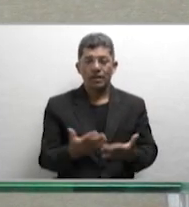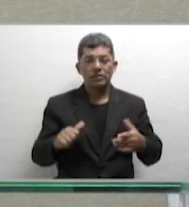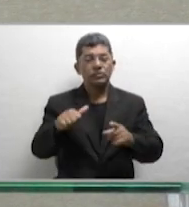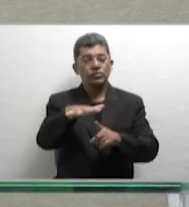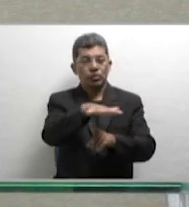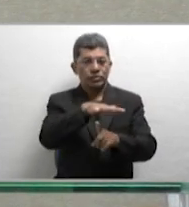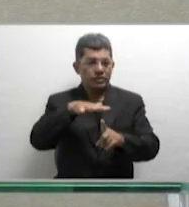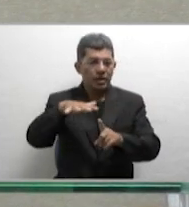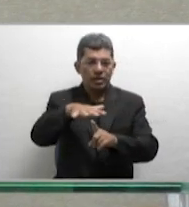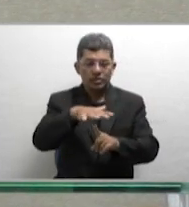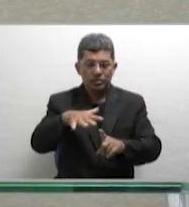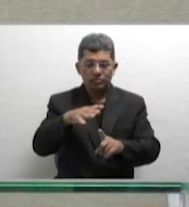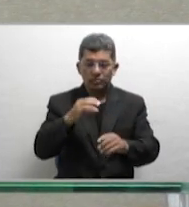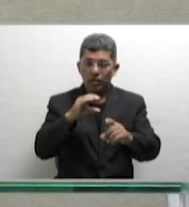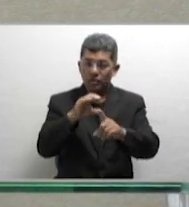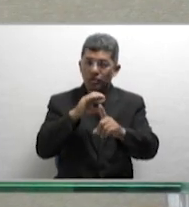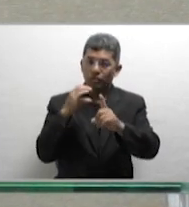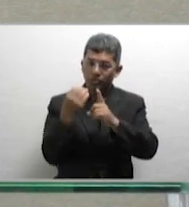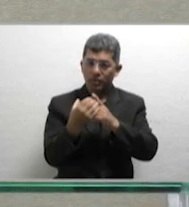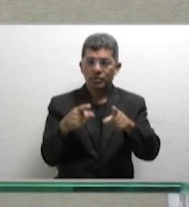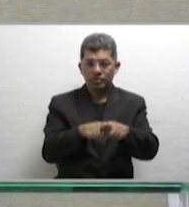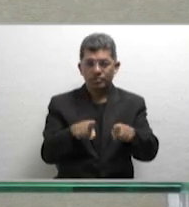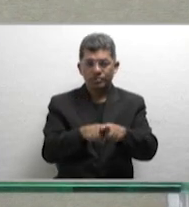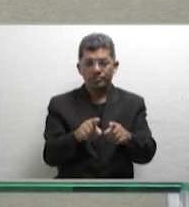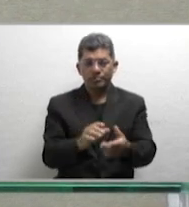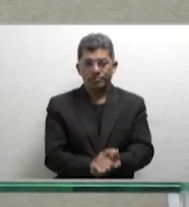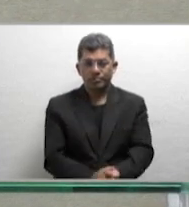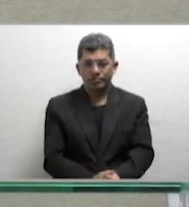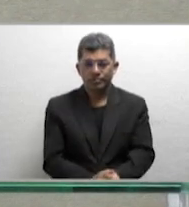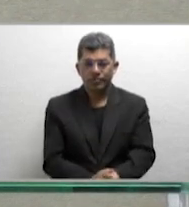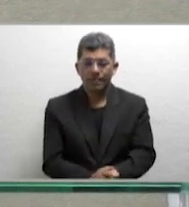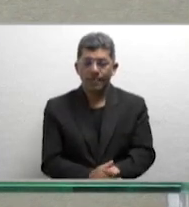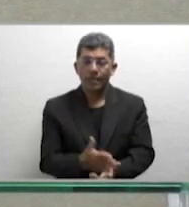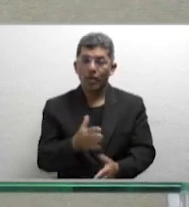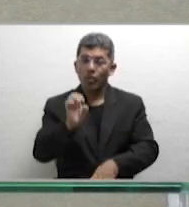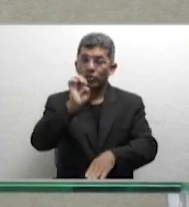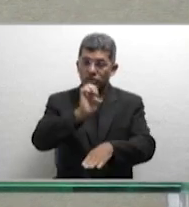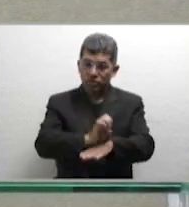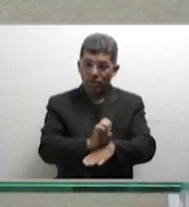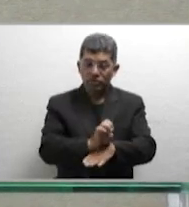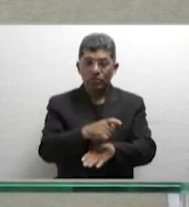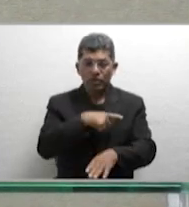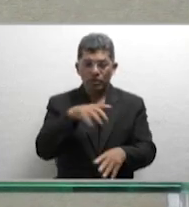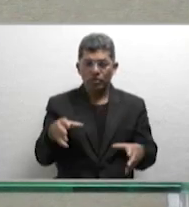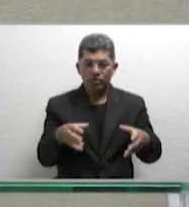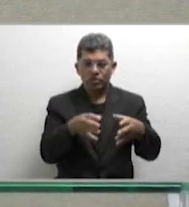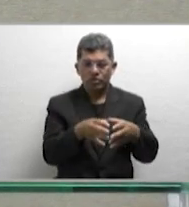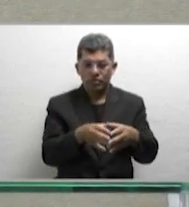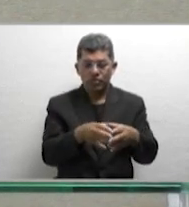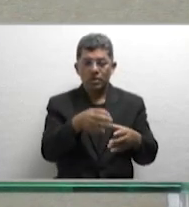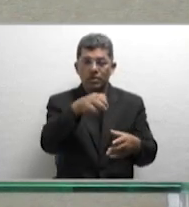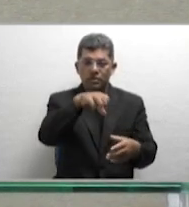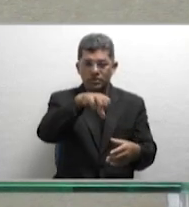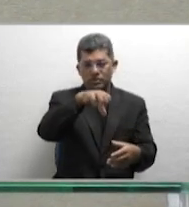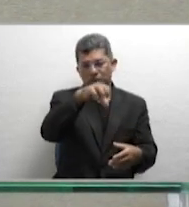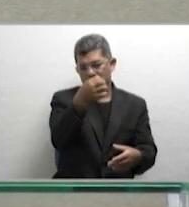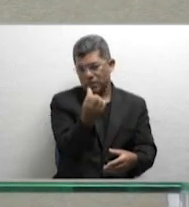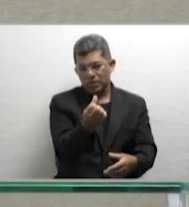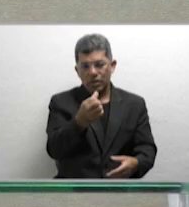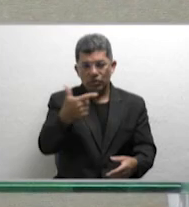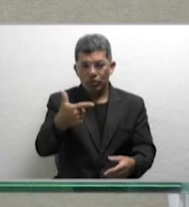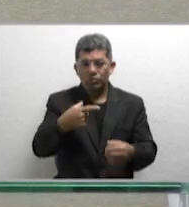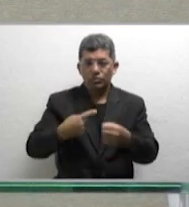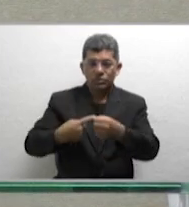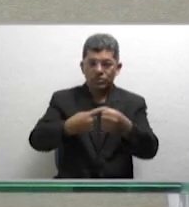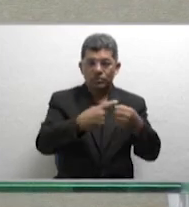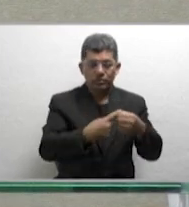sociedade a partir da comunidade, a partir do município. O nosso estado é um conjunto de 62 municípios,